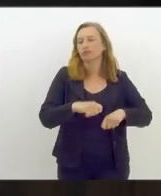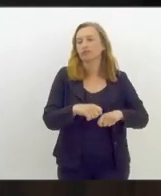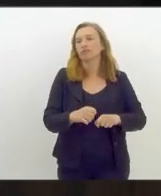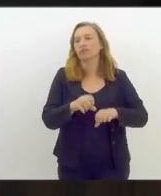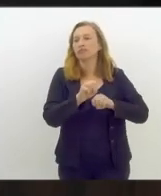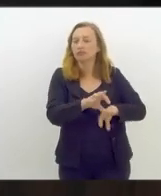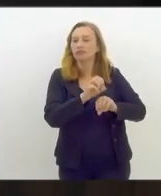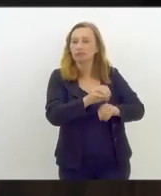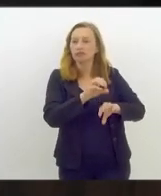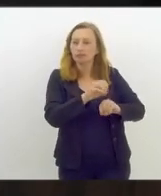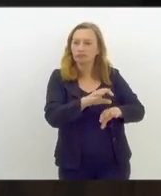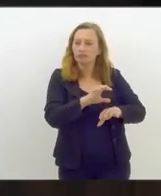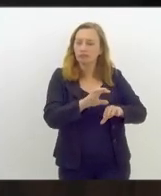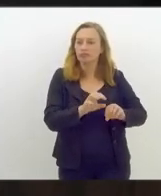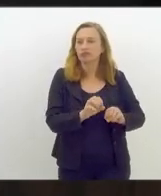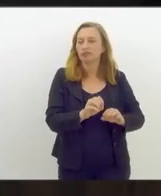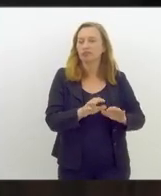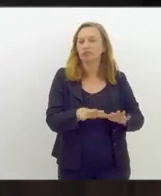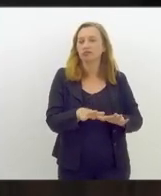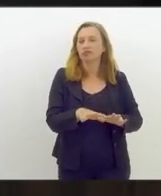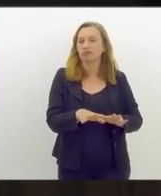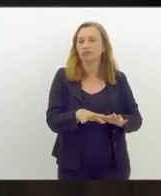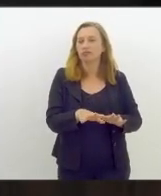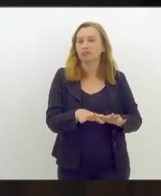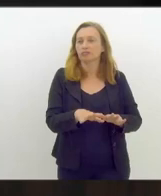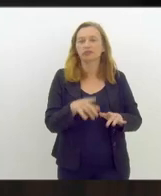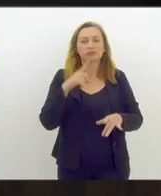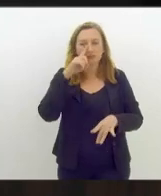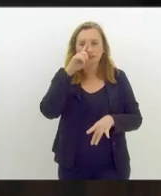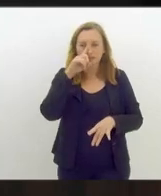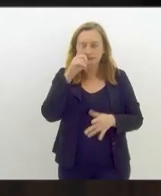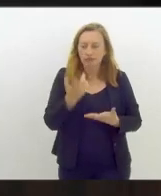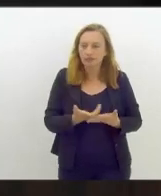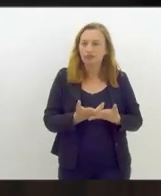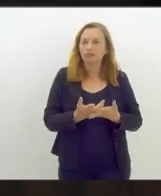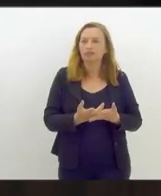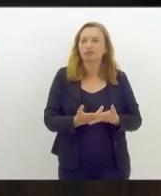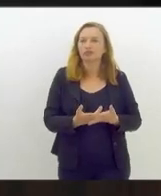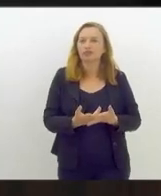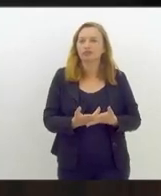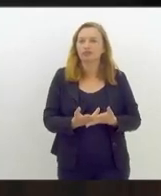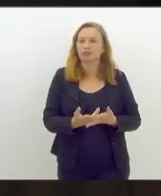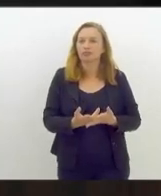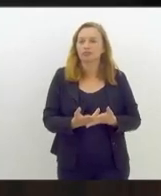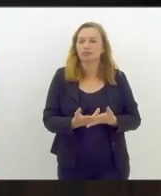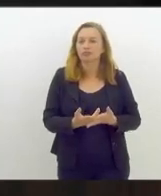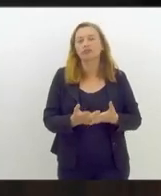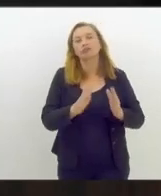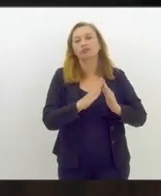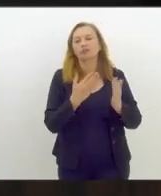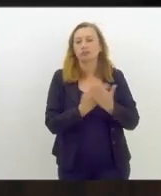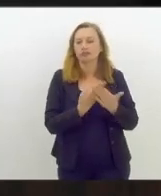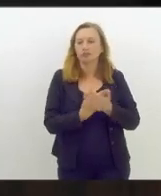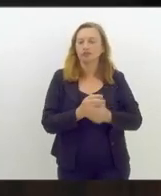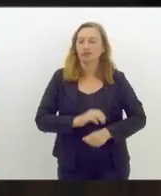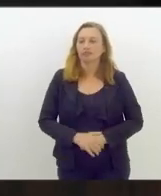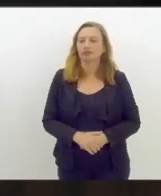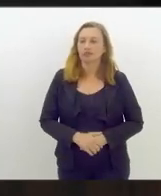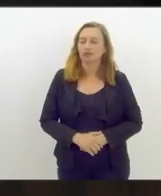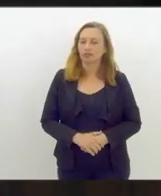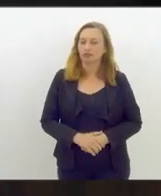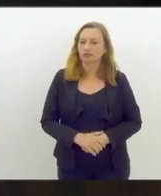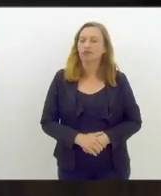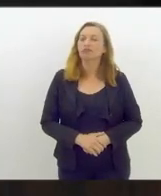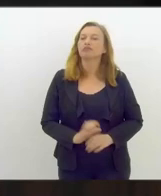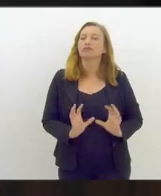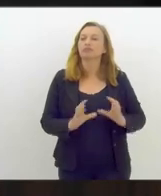ensino acerca da ocorrência de situações de riscos e integridade física nas escolas. Pendente de pareceres